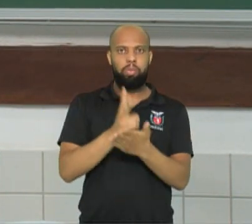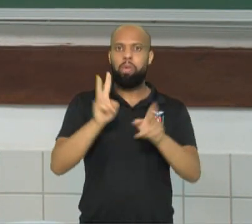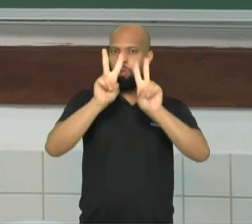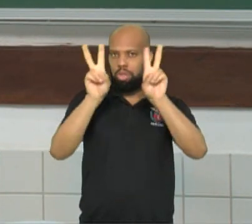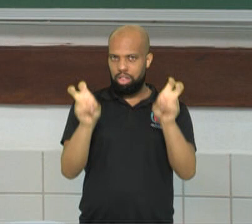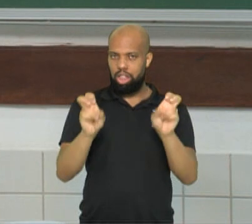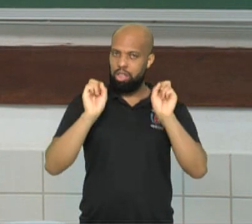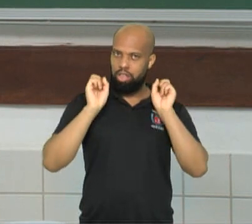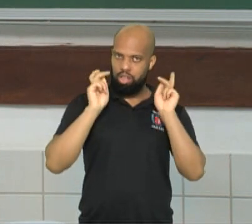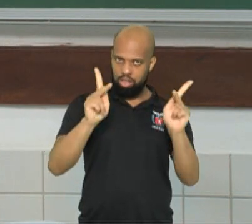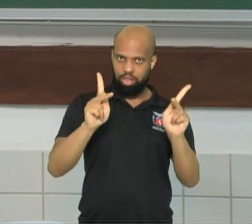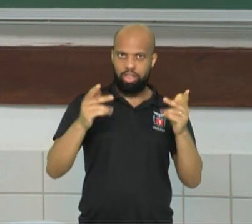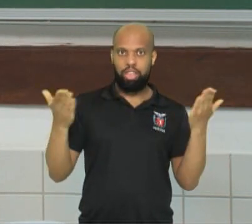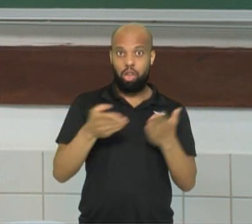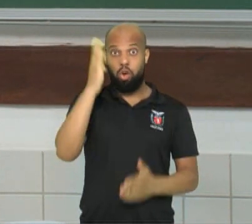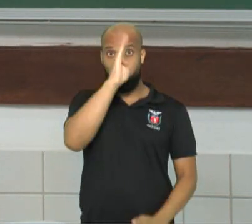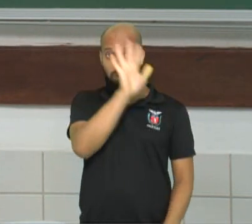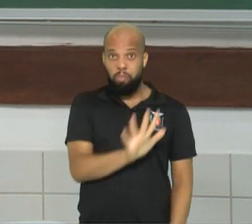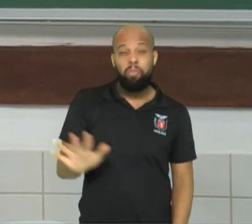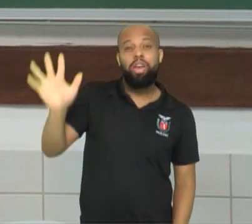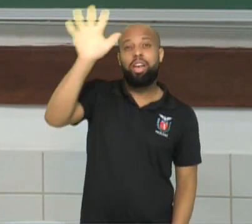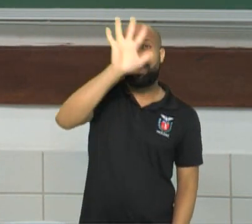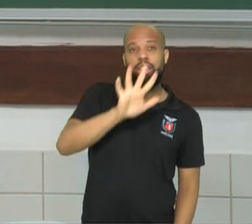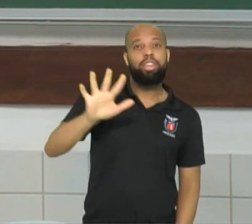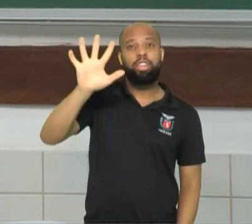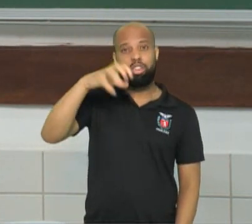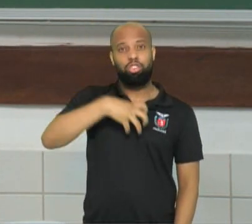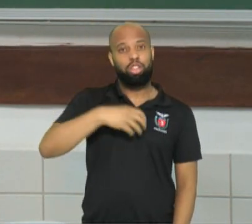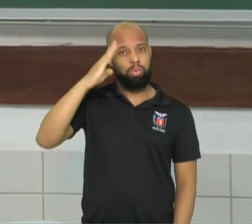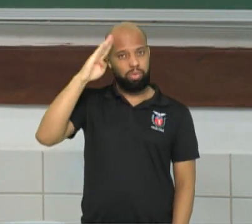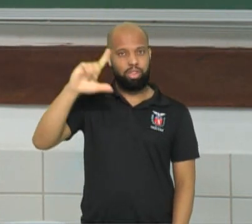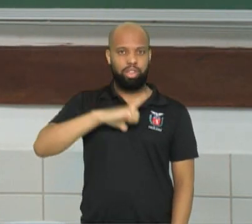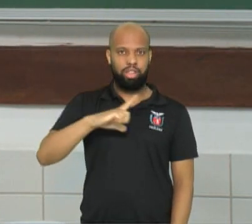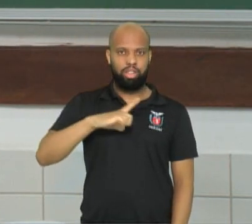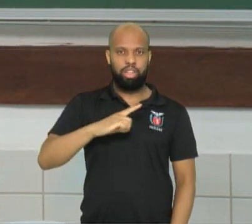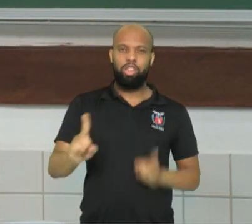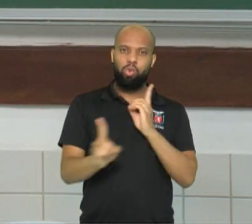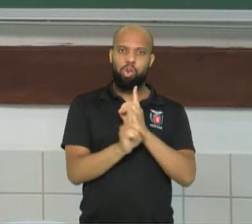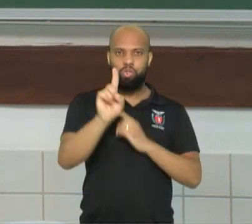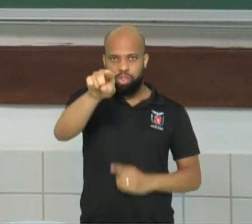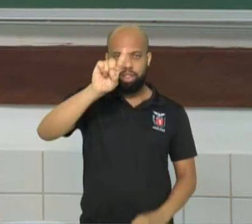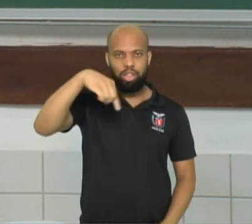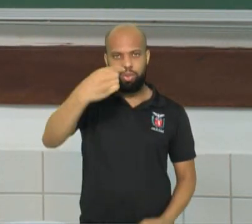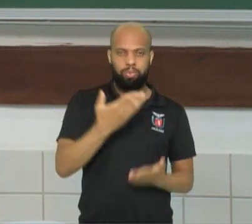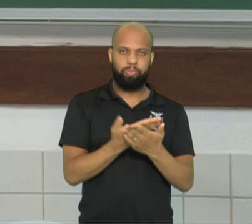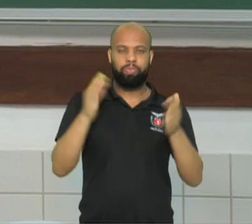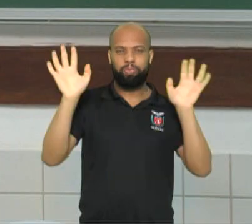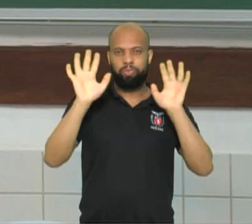impactos ambientais, agora no Brasil, os principais impactos que a gente já teve, tá? Espero você na próxima.